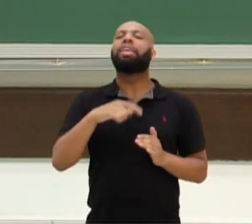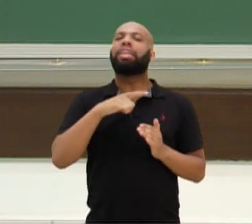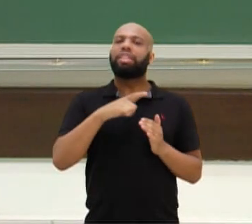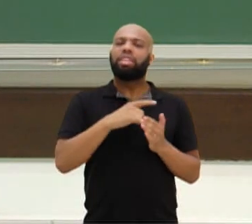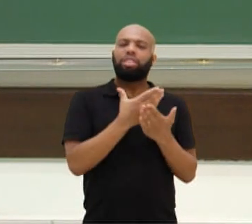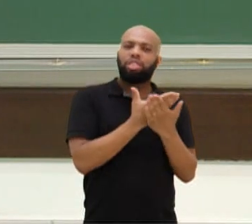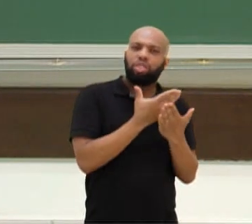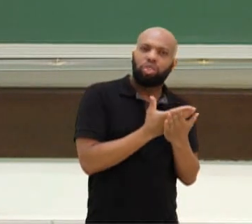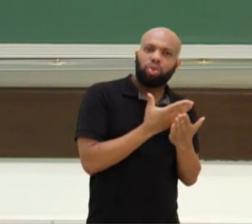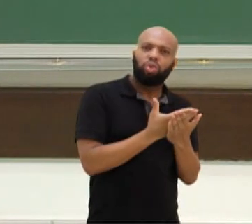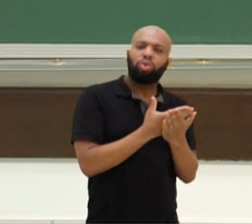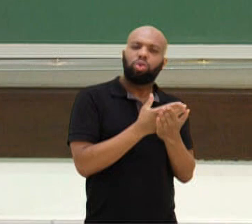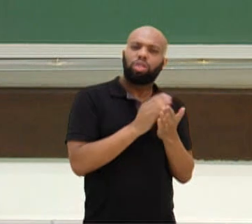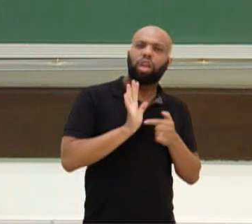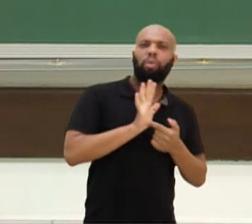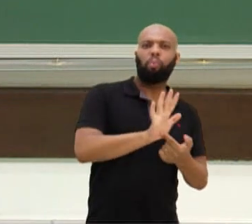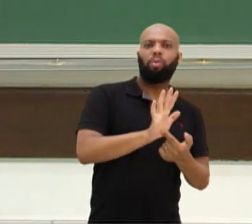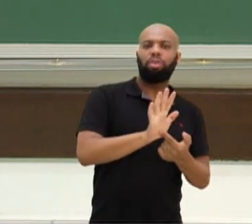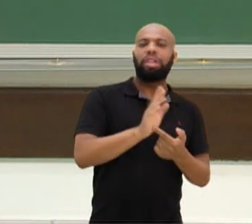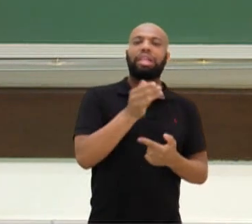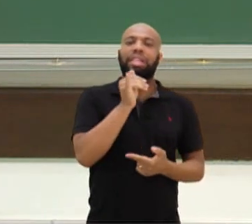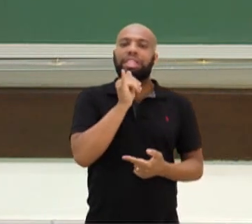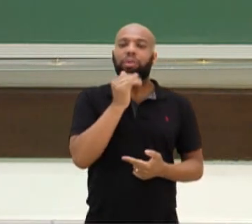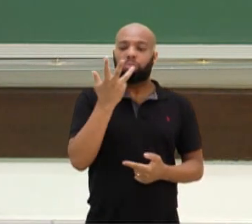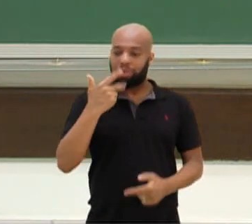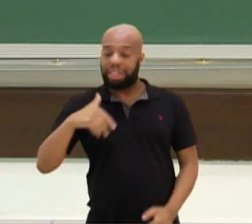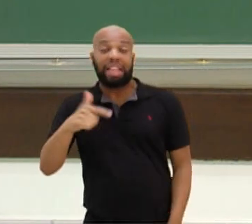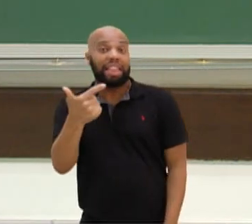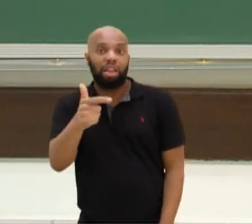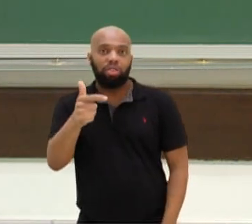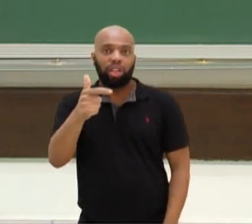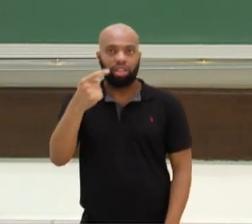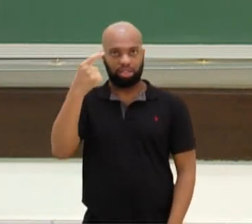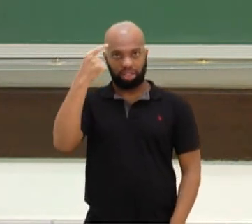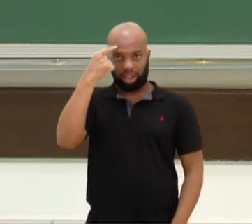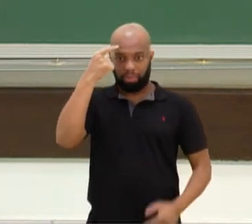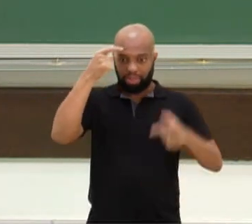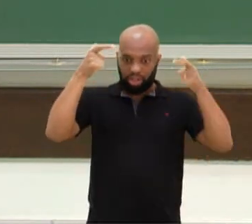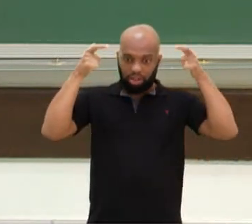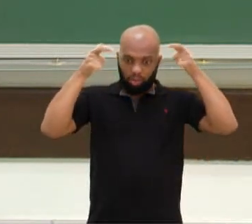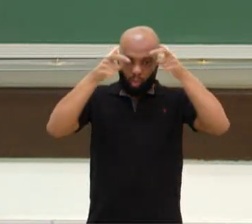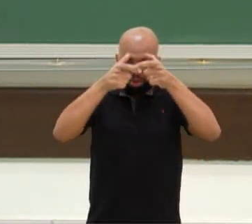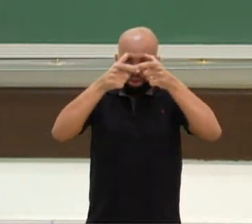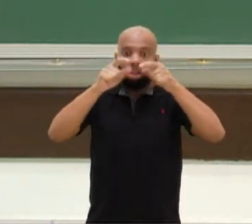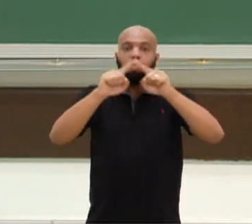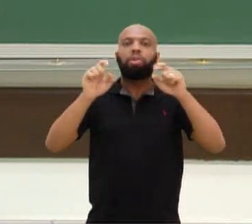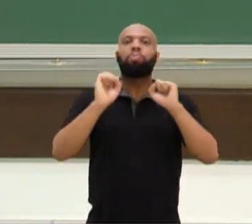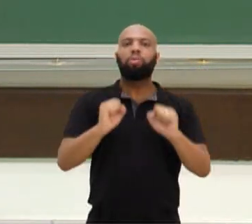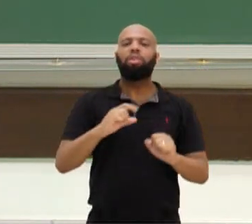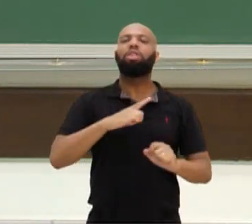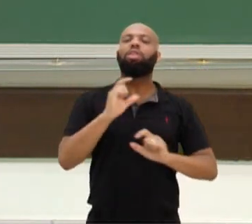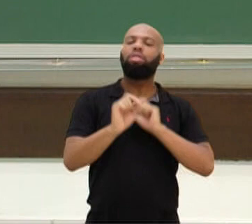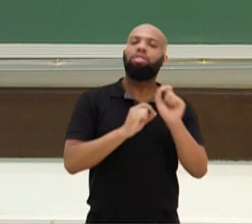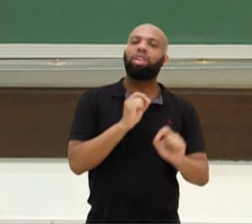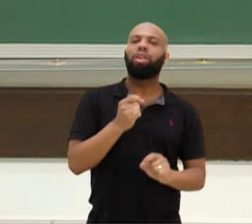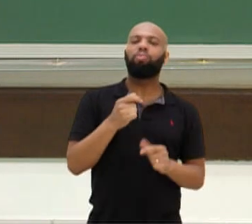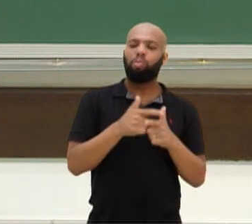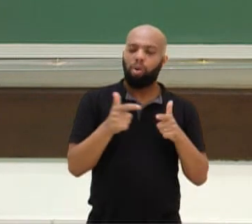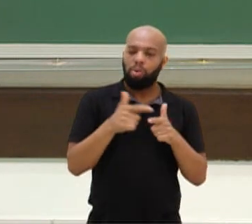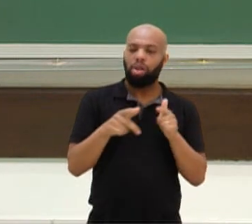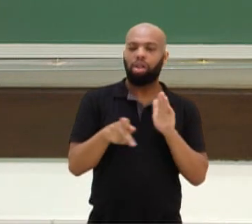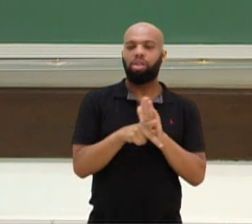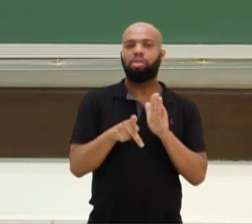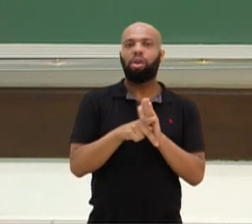estão apontando que mesmo que a criança não apresente microcefalia, ela pode, então, ter sim um déficit na formação ali, né, da parte